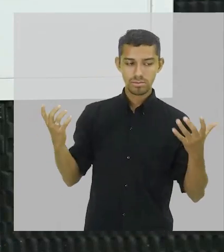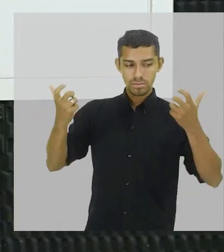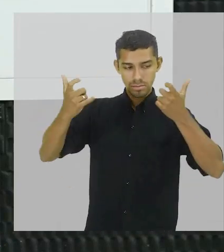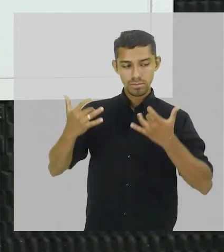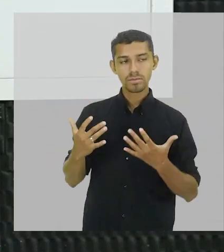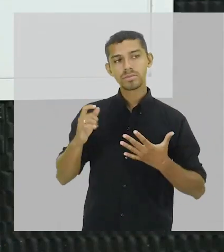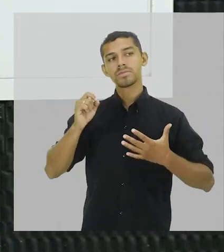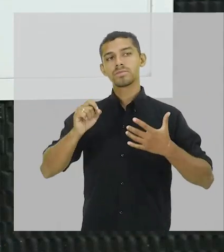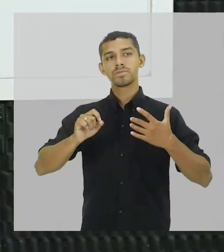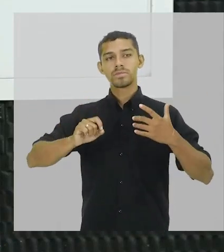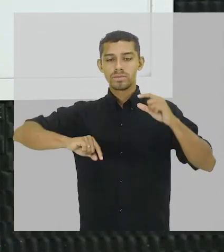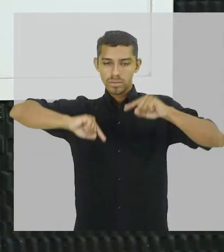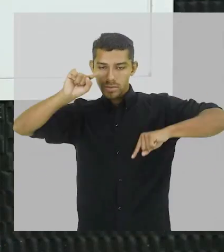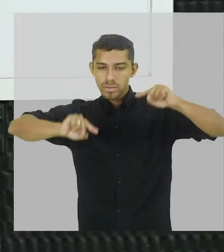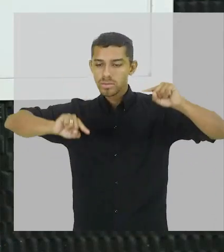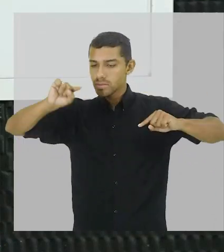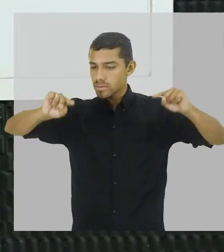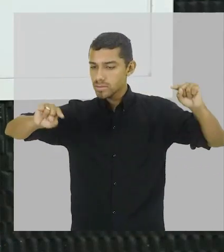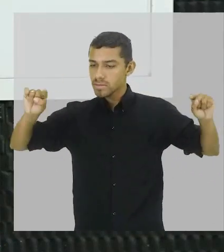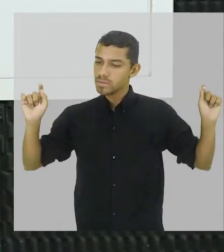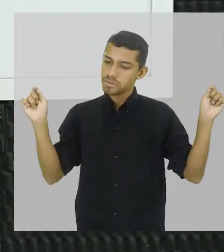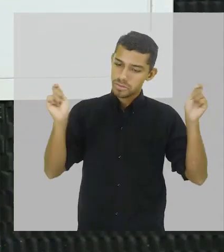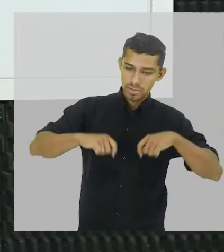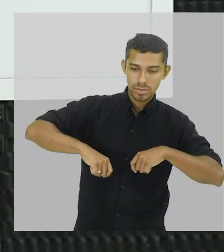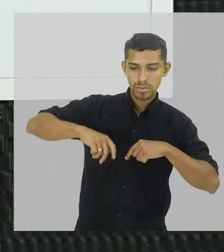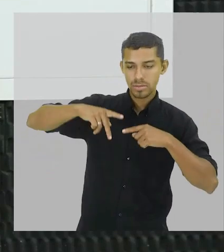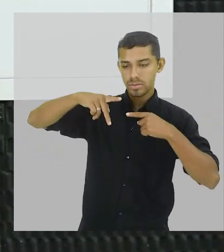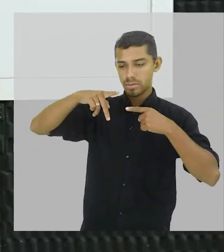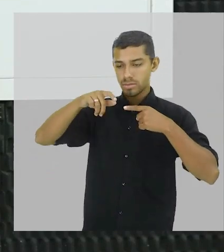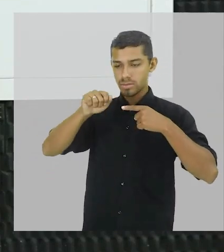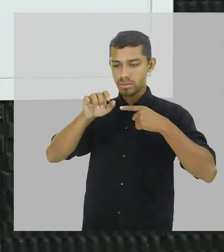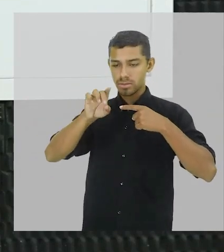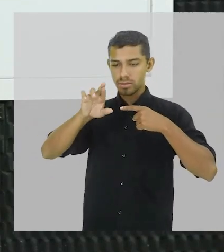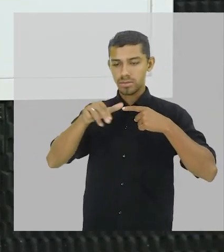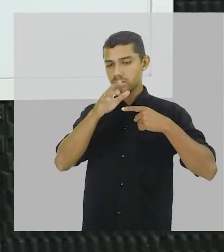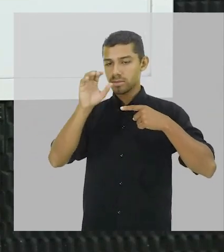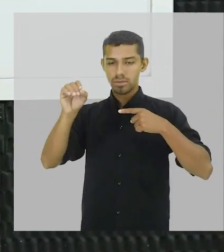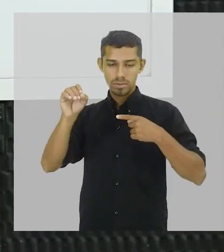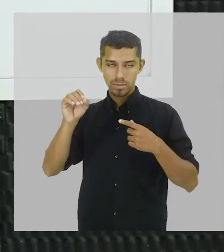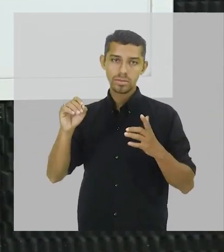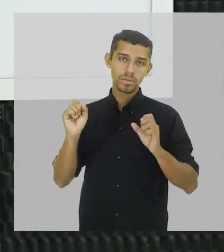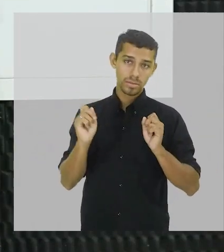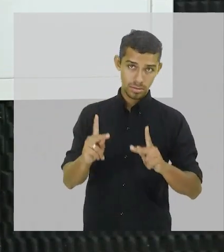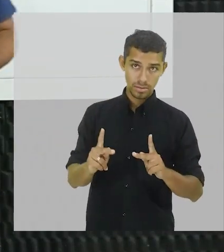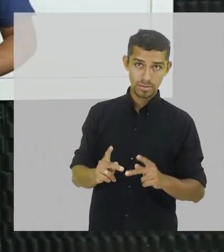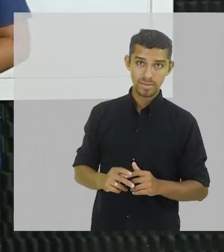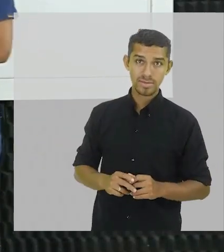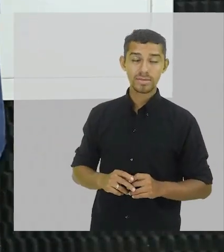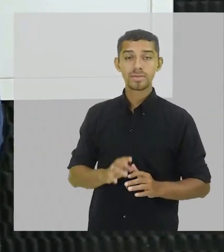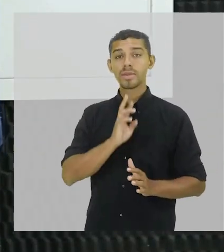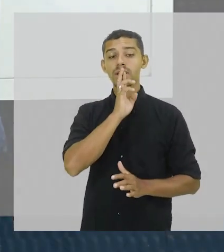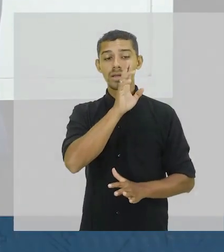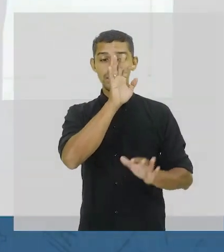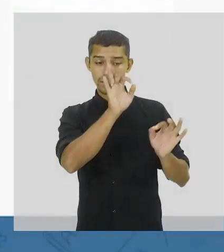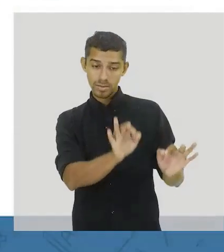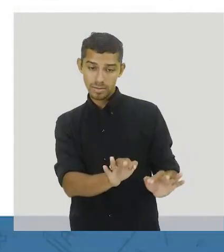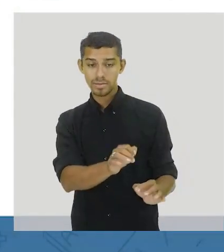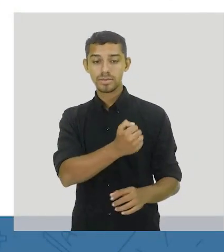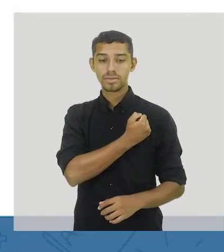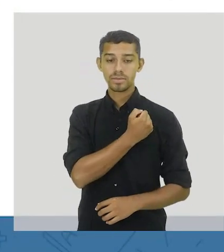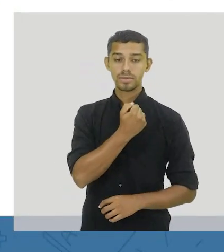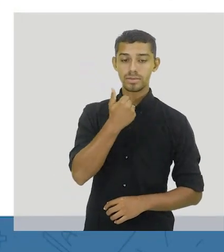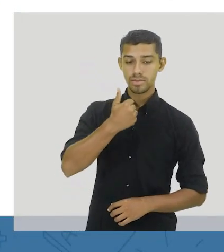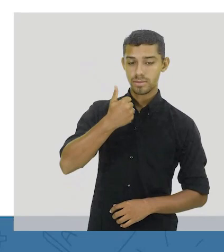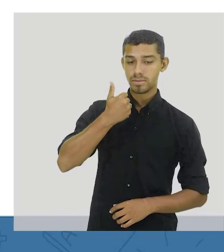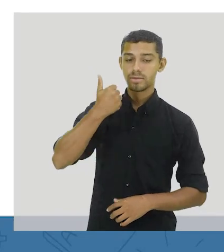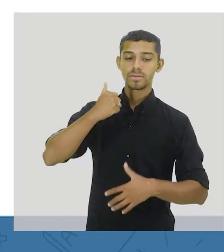de que essas frequências elas podem dar esses padrõezinhos de interferência, tá ok? Então resposta da primeira letra